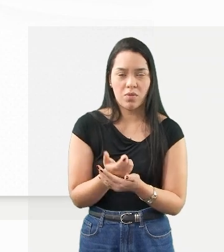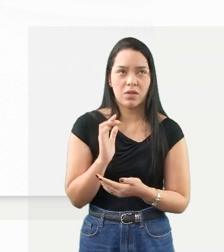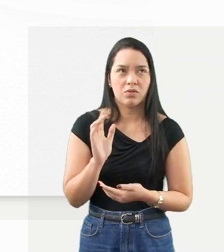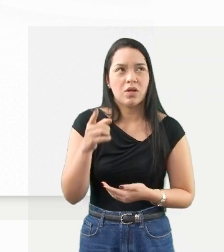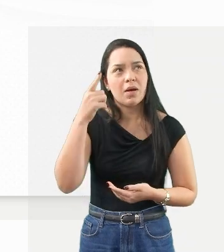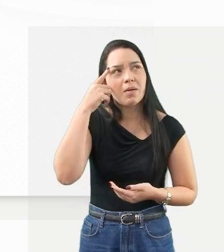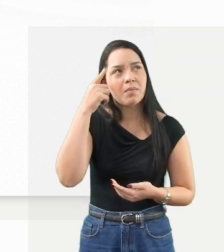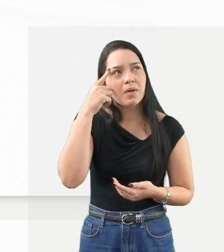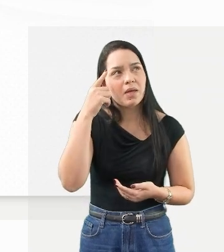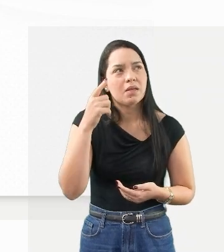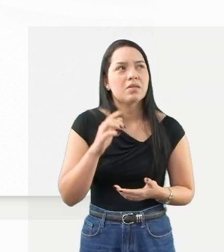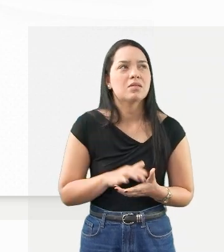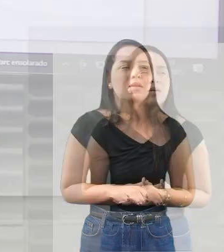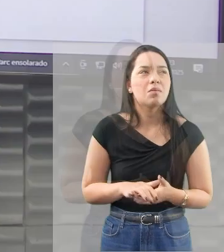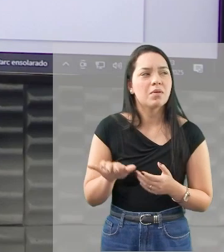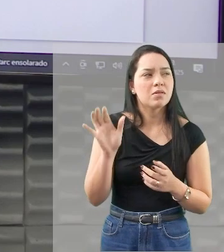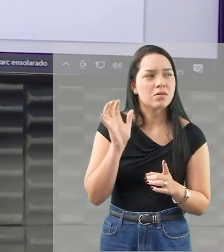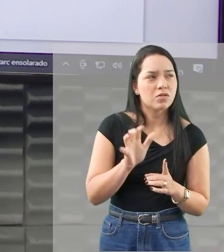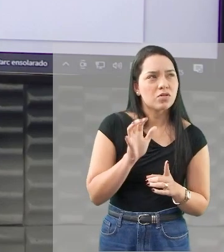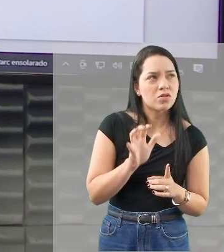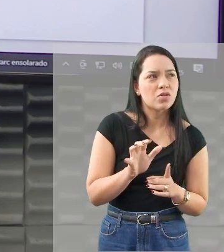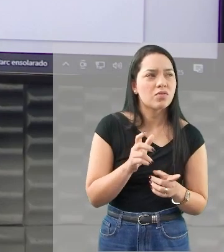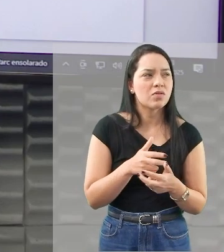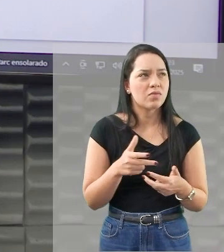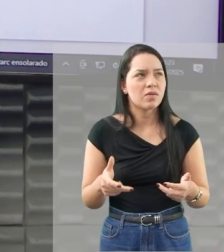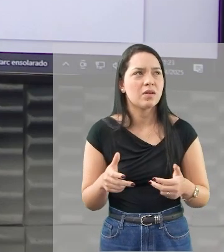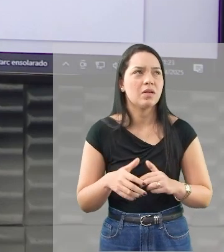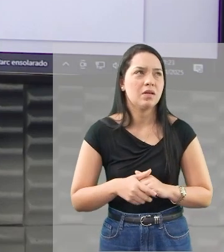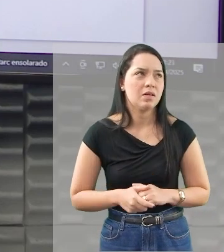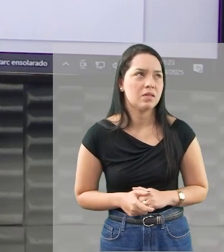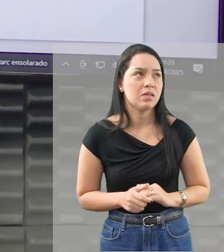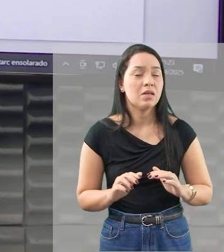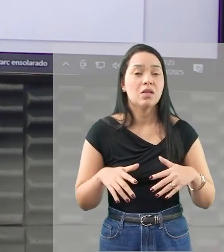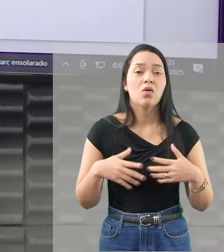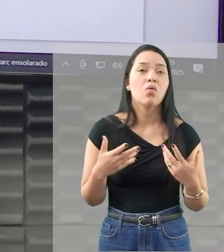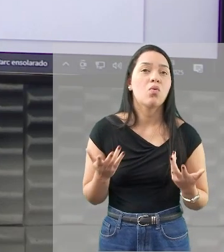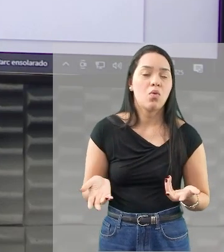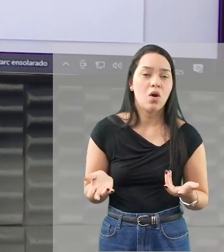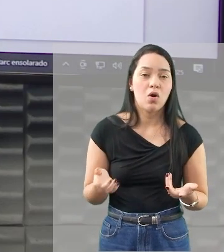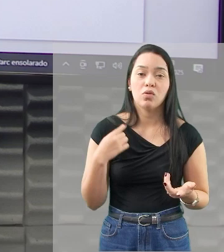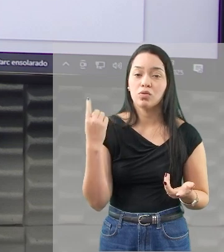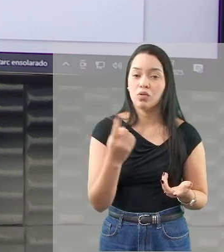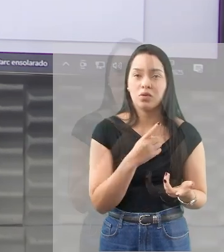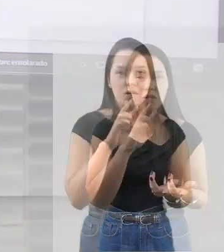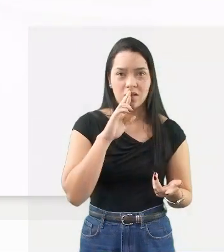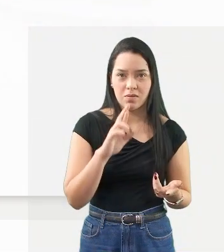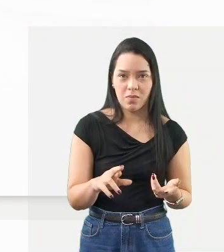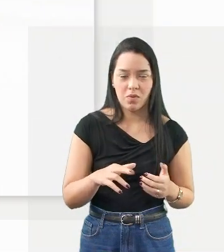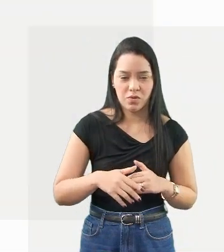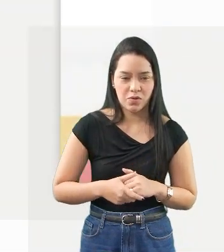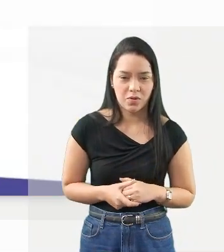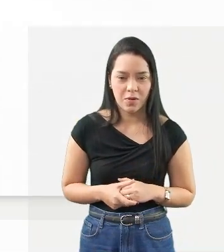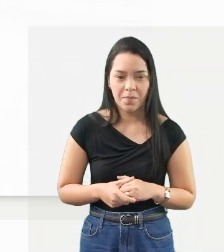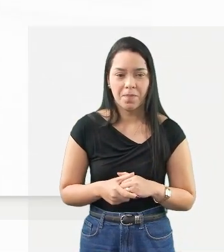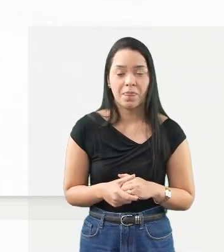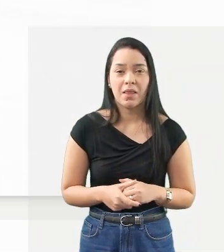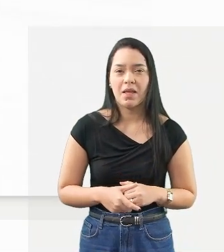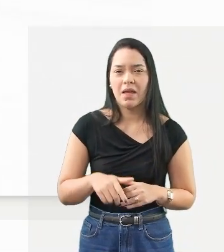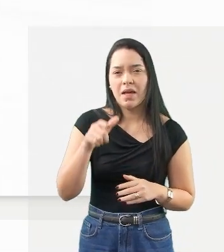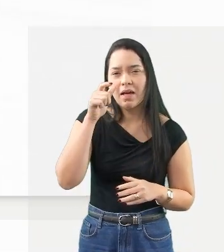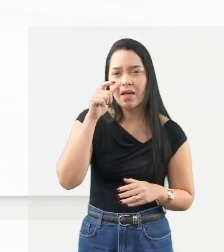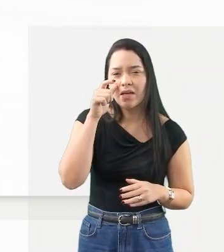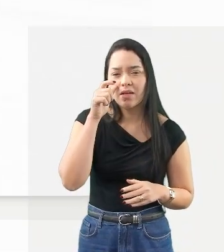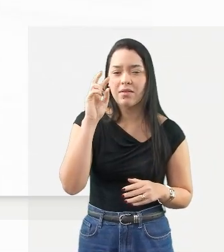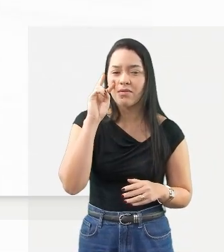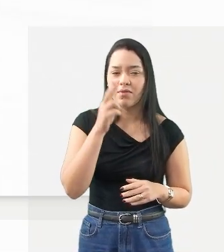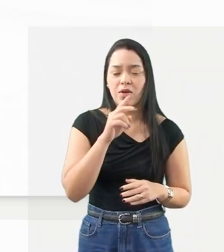pensa um folder persuasivo, essa linguagem publicitária. Então qual seria o nosso gabarito? E aí a gente vai analisar com calma, a